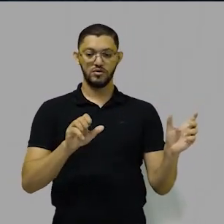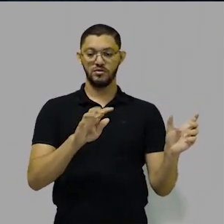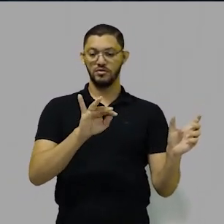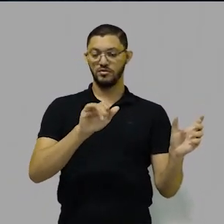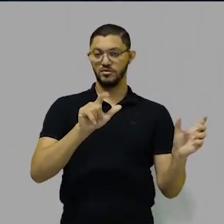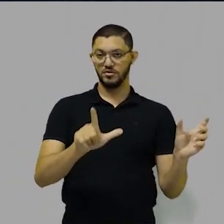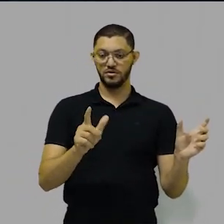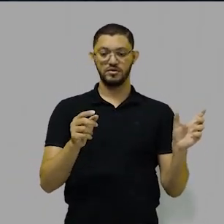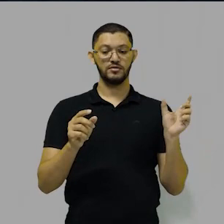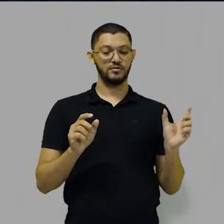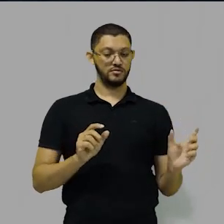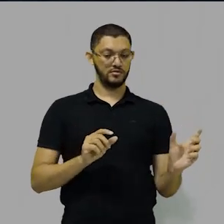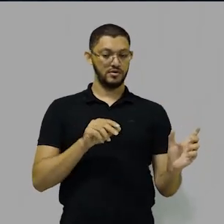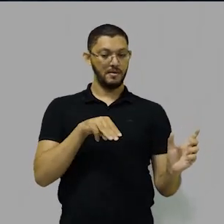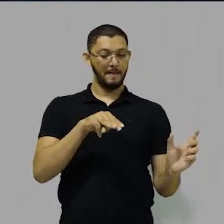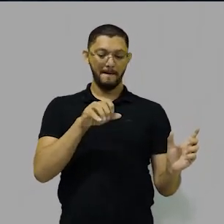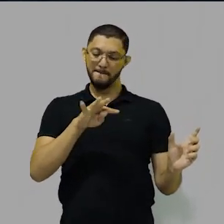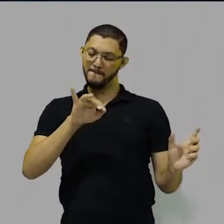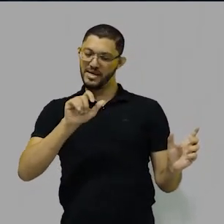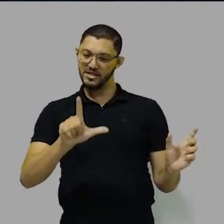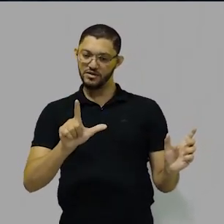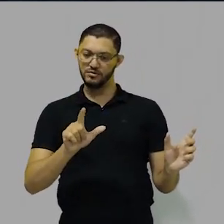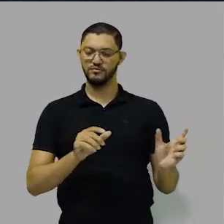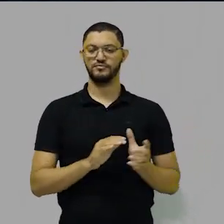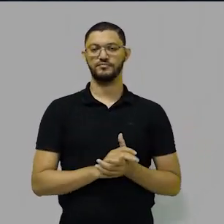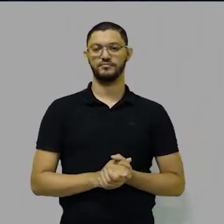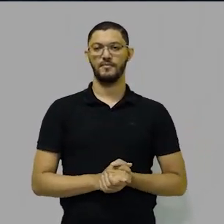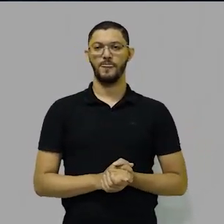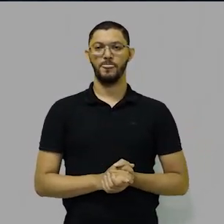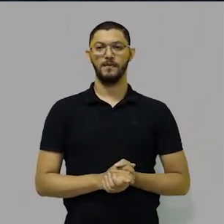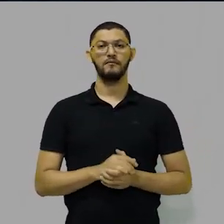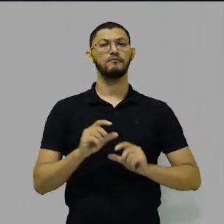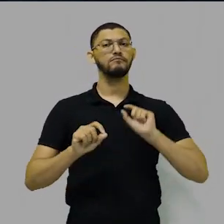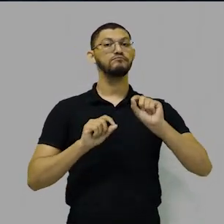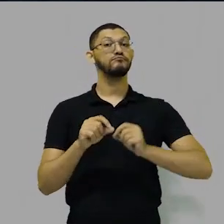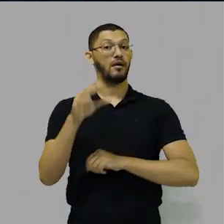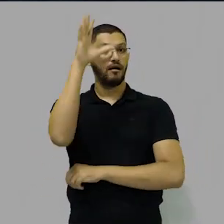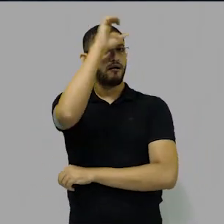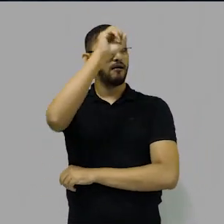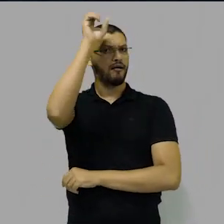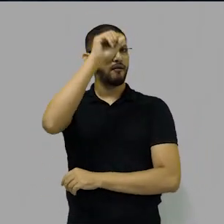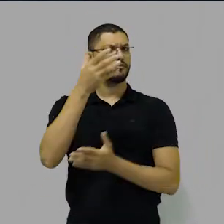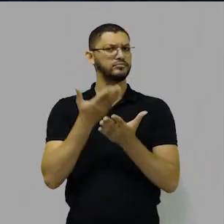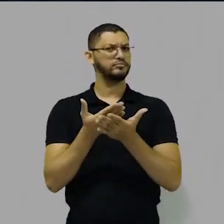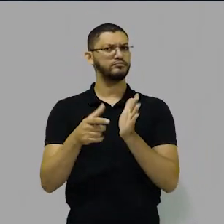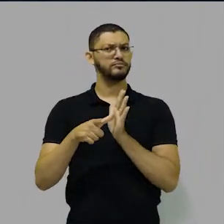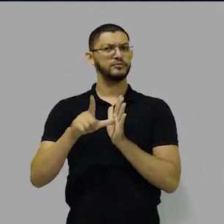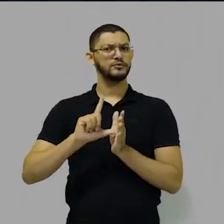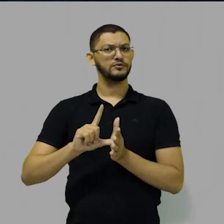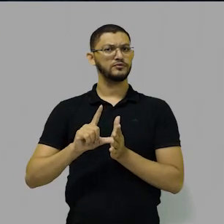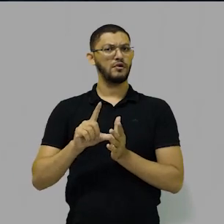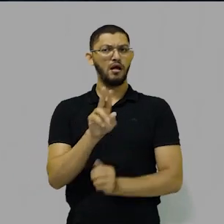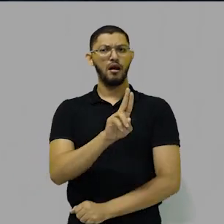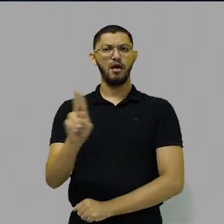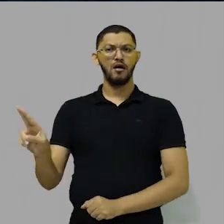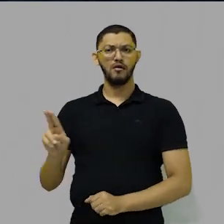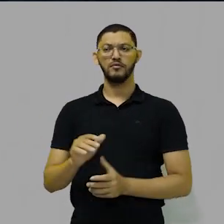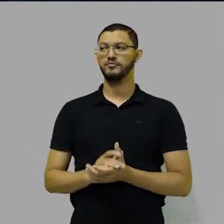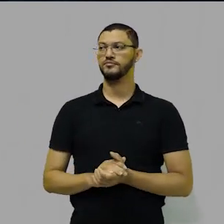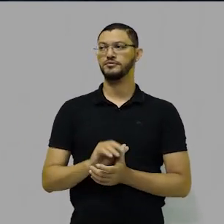etil e um grupo metil, certo? O que a gente aprendeu nas aulas relacionadas à nomenclatura